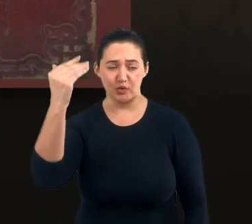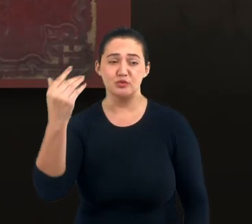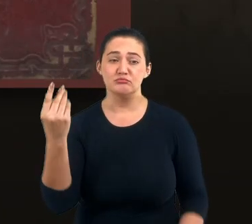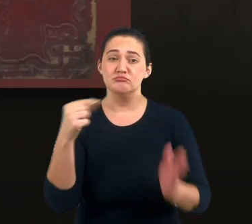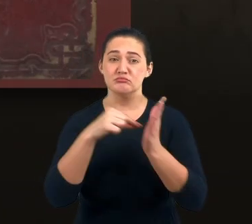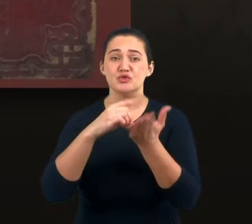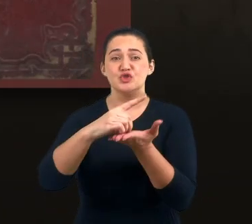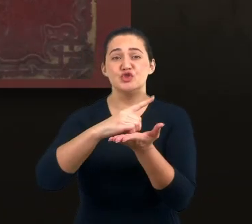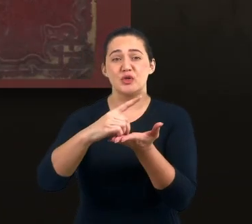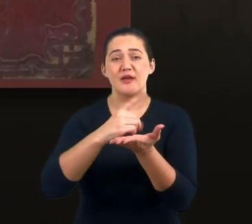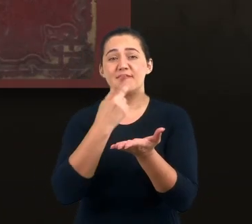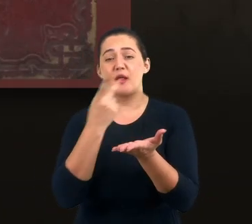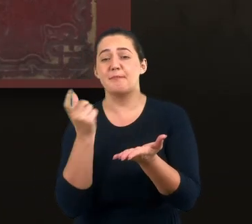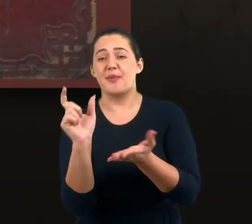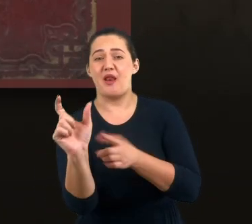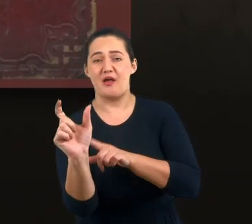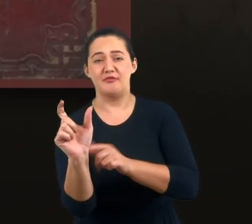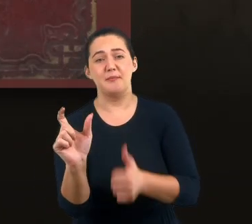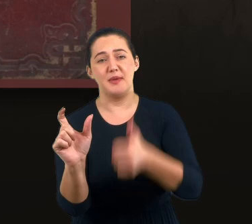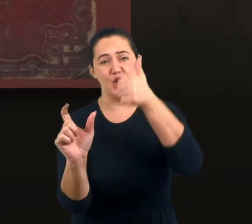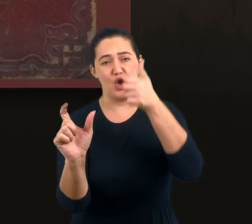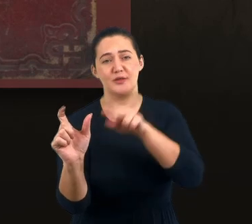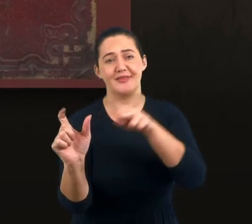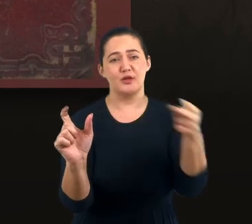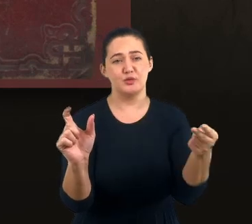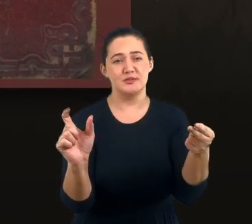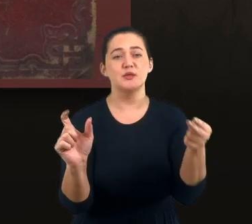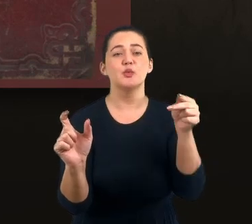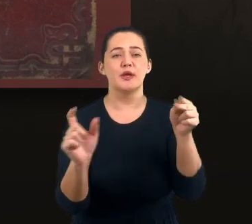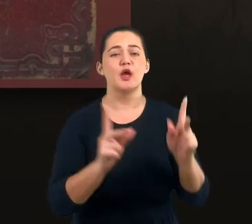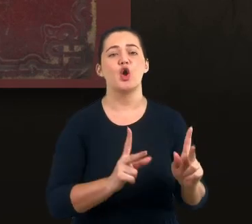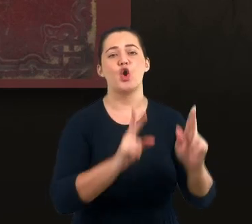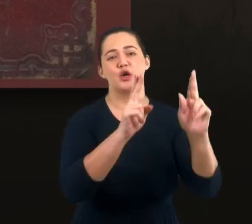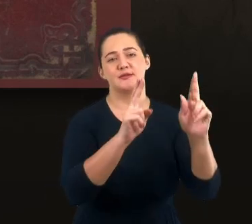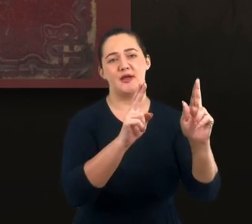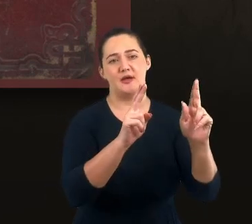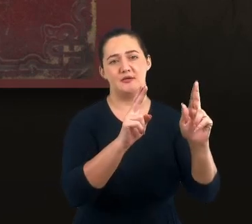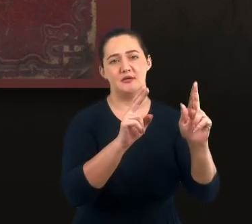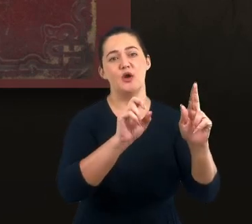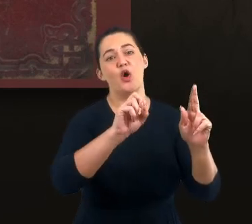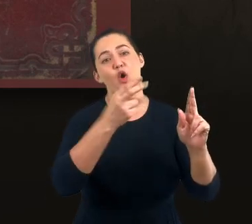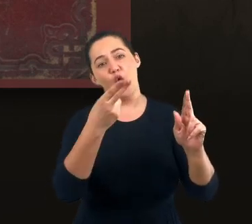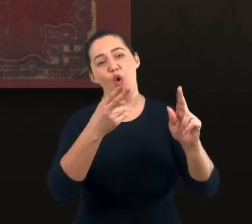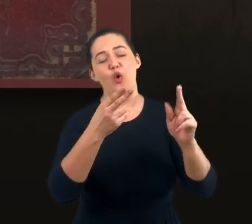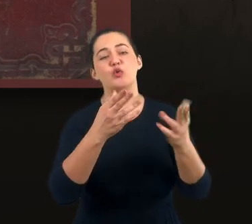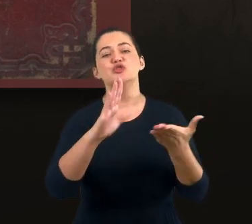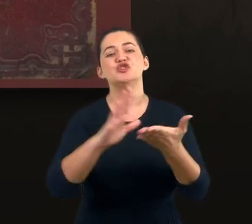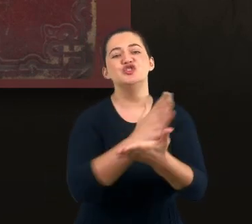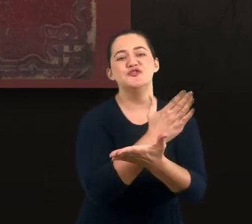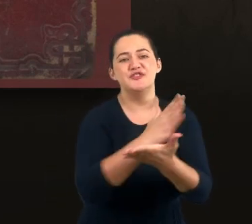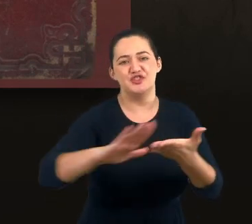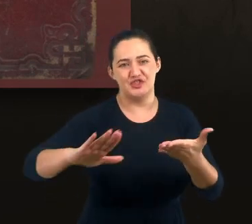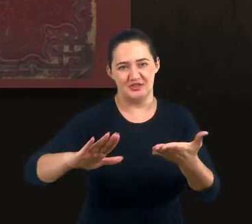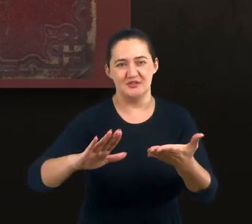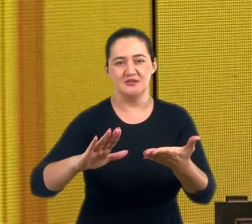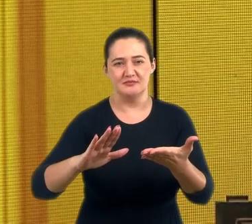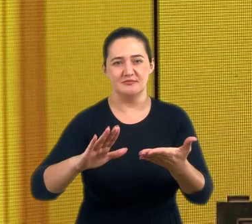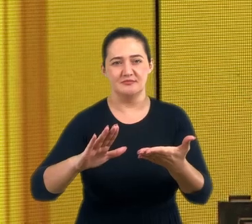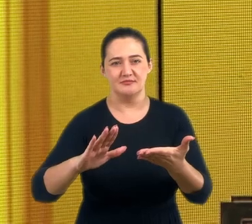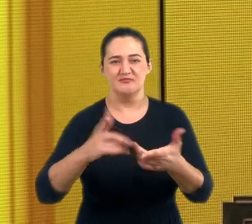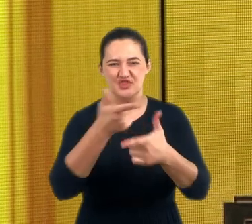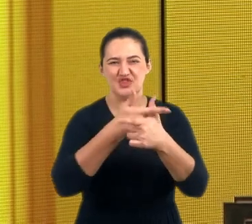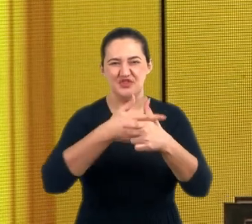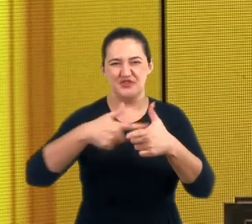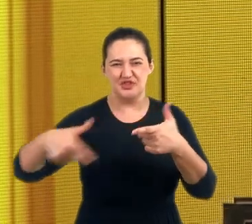dicionário apresenta que aquela palavra deveria ser melhor traduzida como cortar ou dividir.